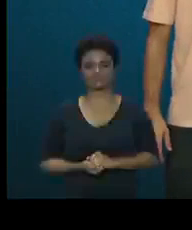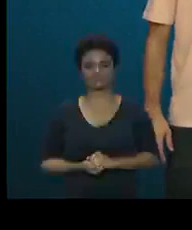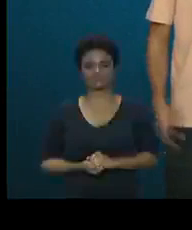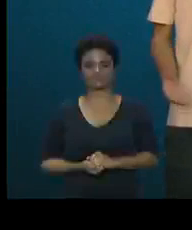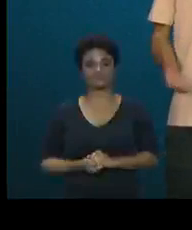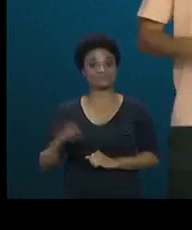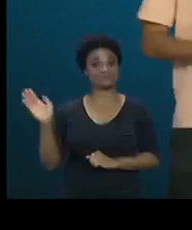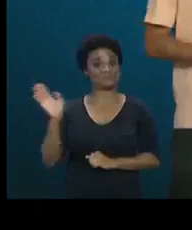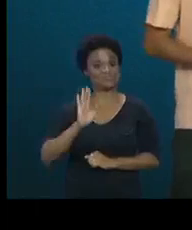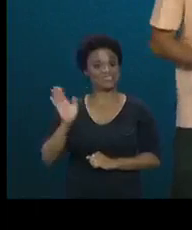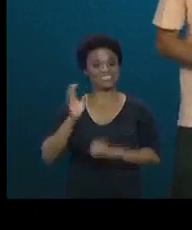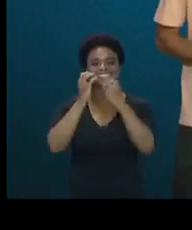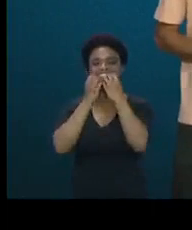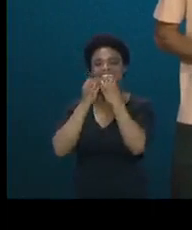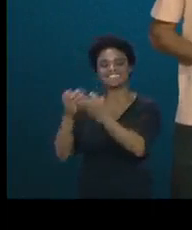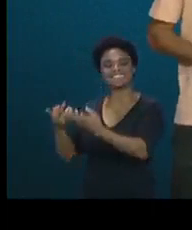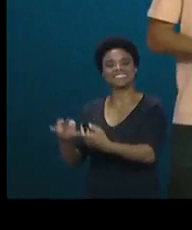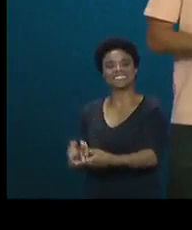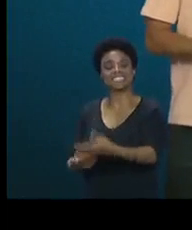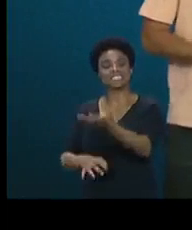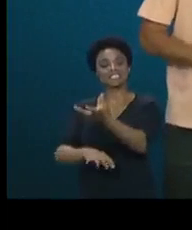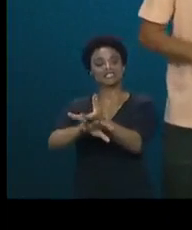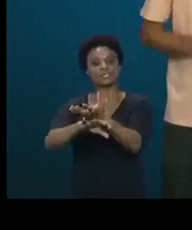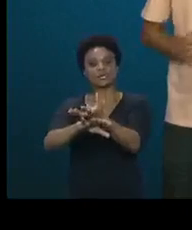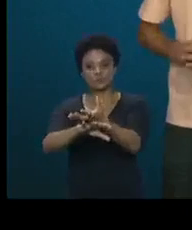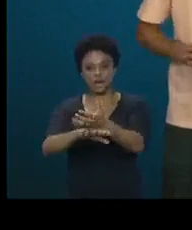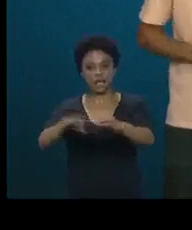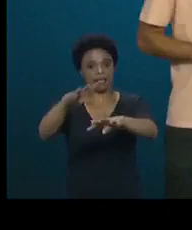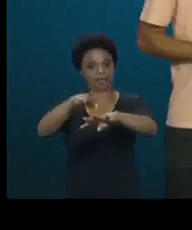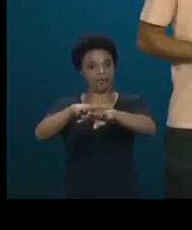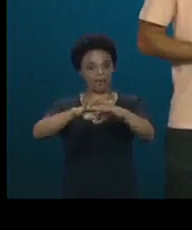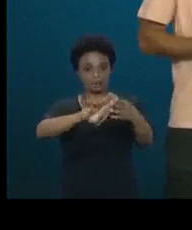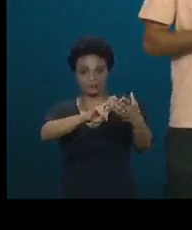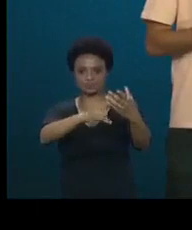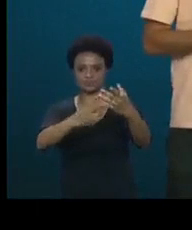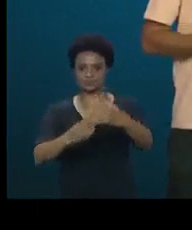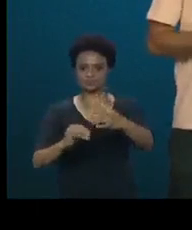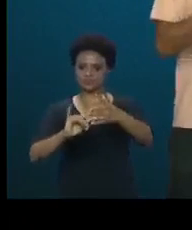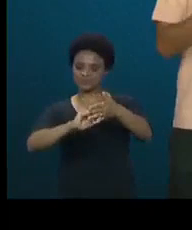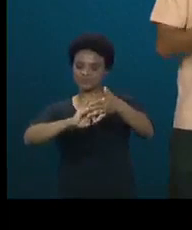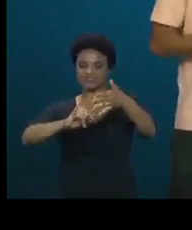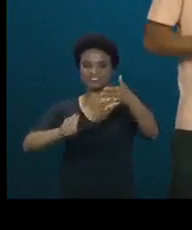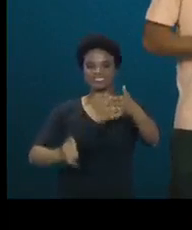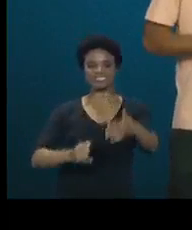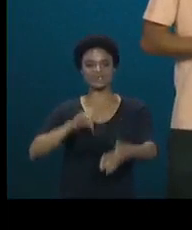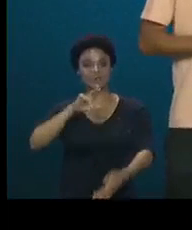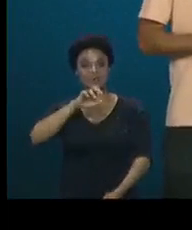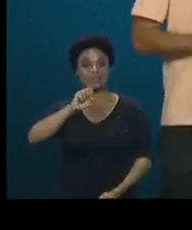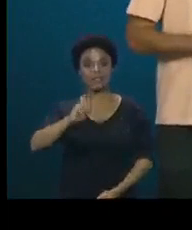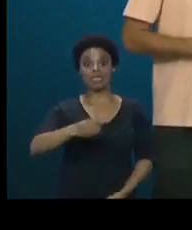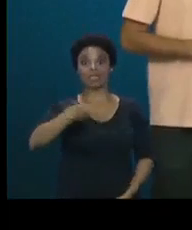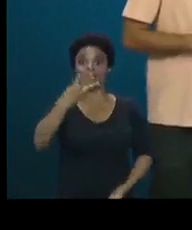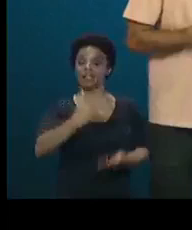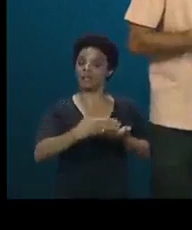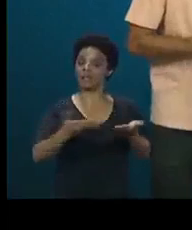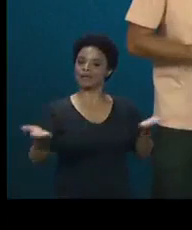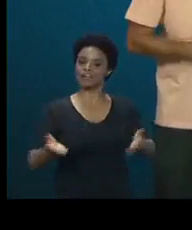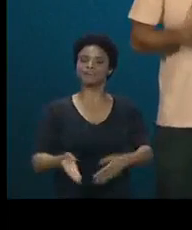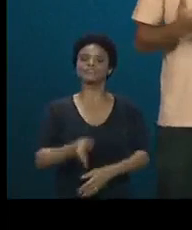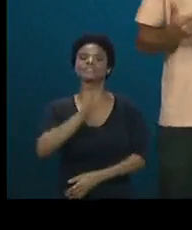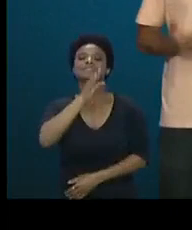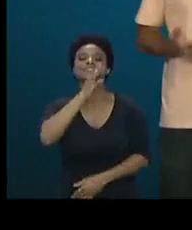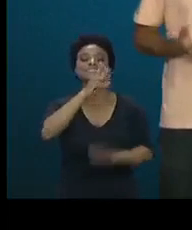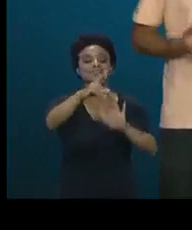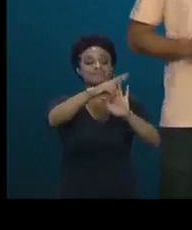Olá, bem-vindo à disciplina de Cálculo Diferencial e Integral. Na unidade 3, que começa agora, você vai conhecer as regras